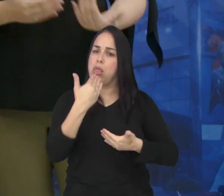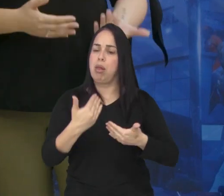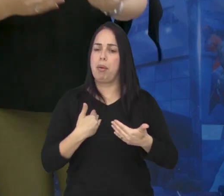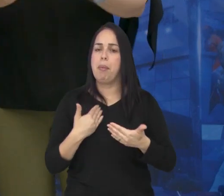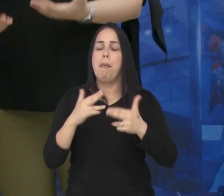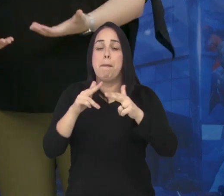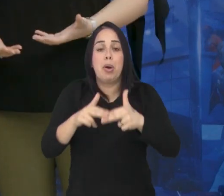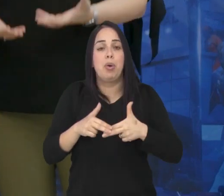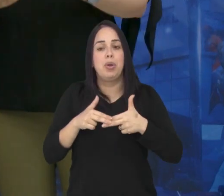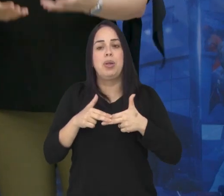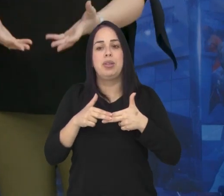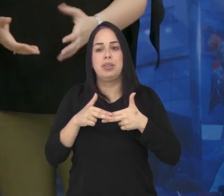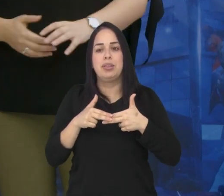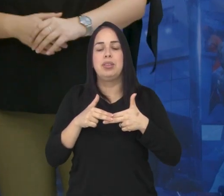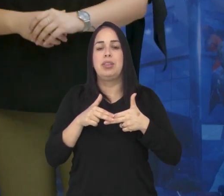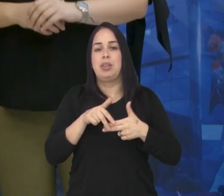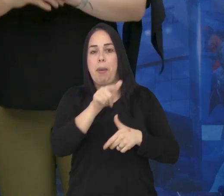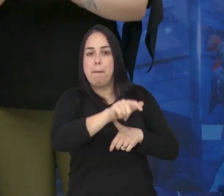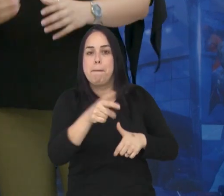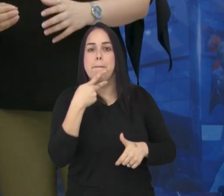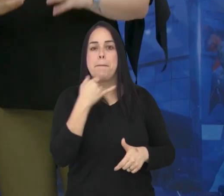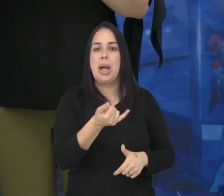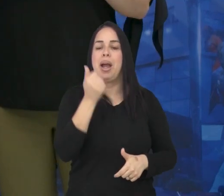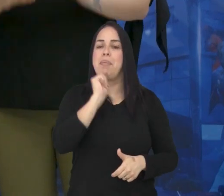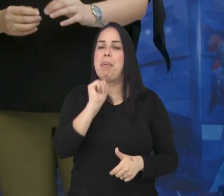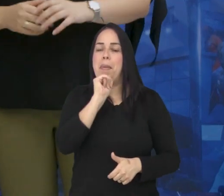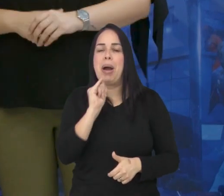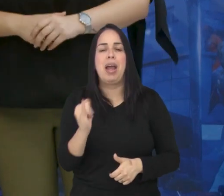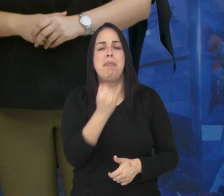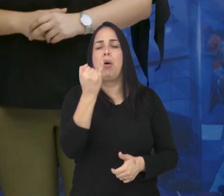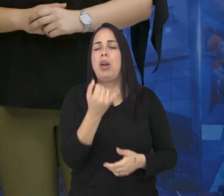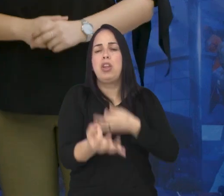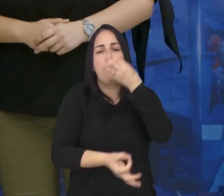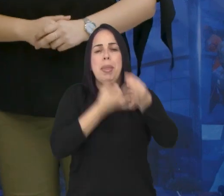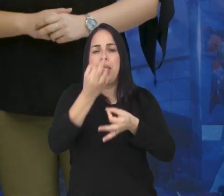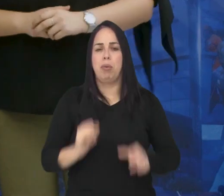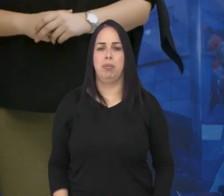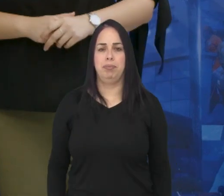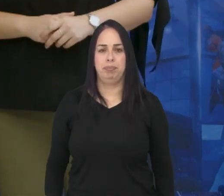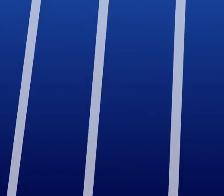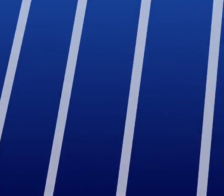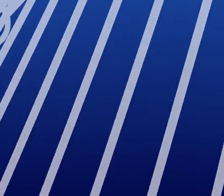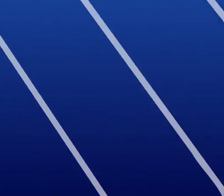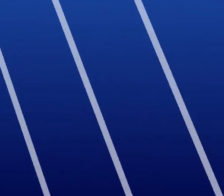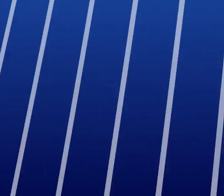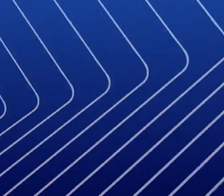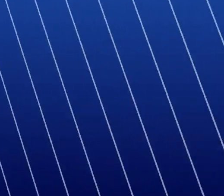ouvem pais e mães, então a participação dessas pessoas é imprescindível. De volta ao estúdio.